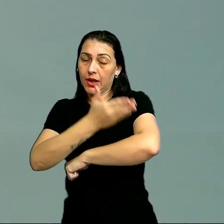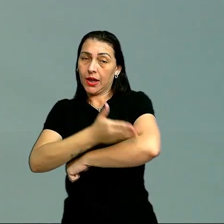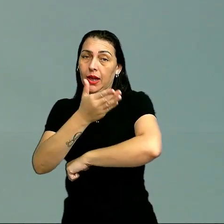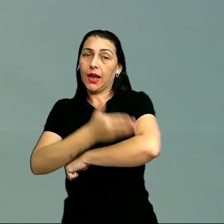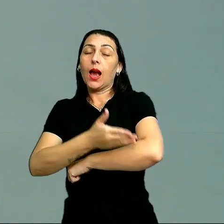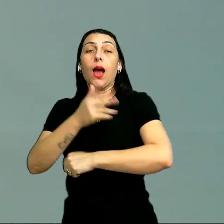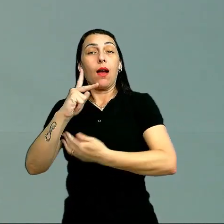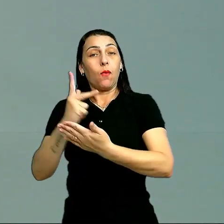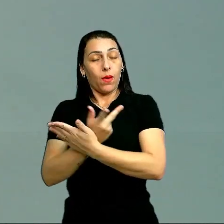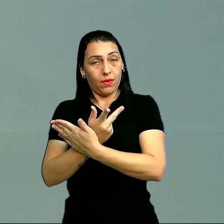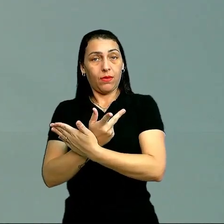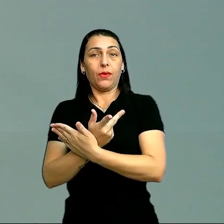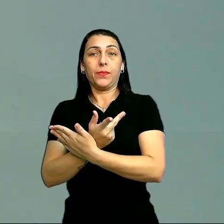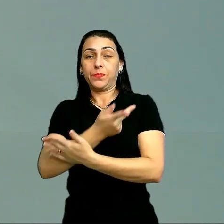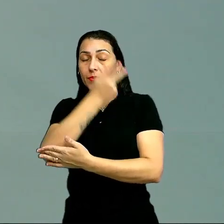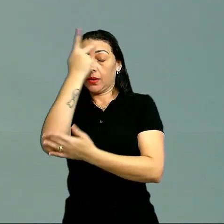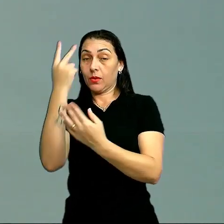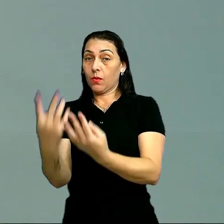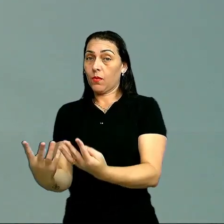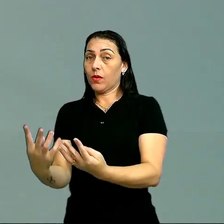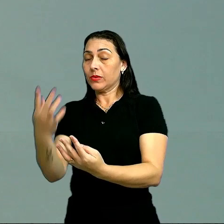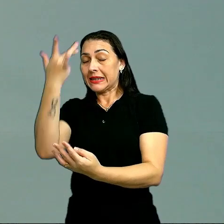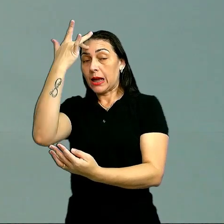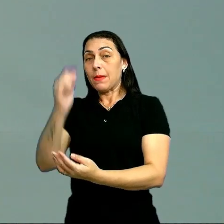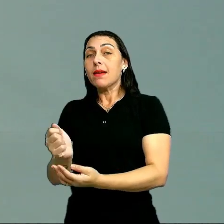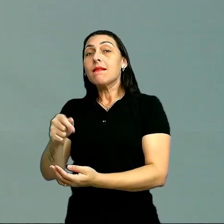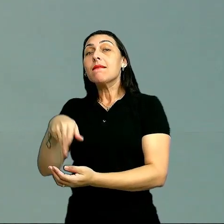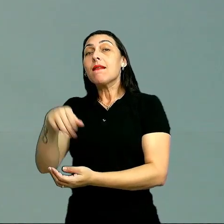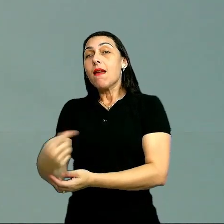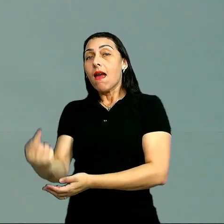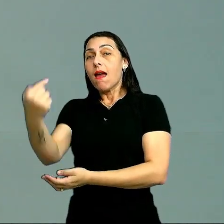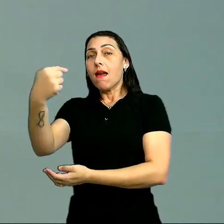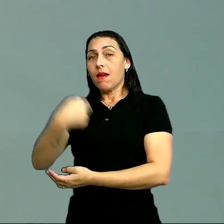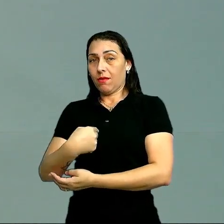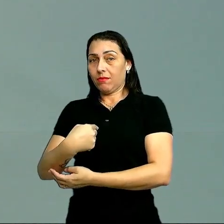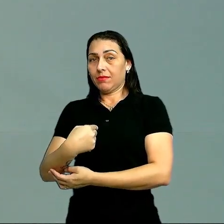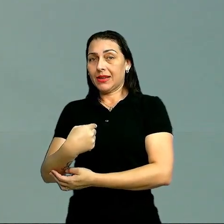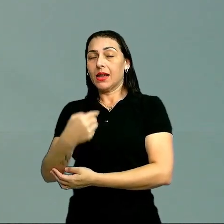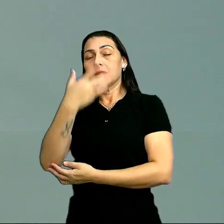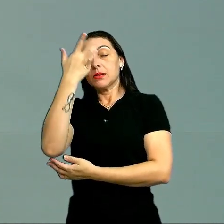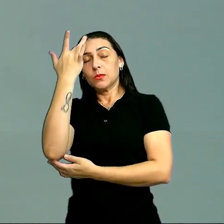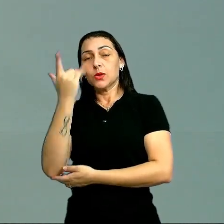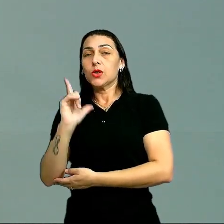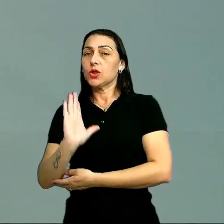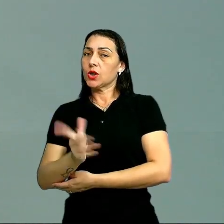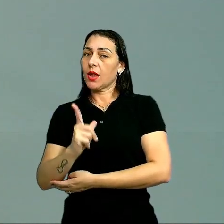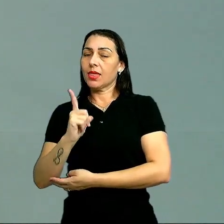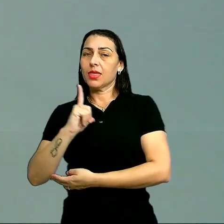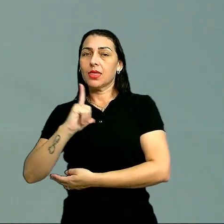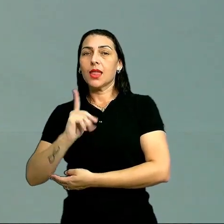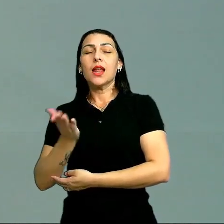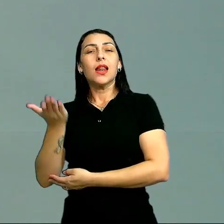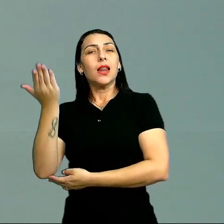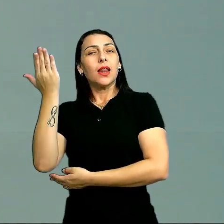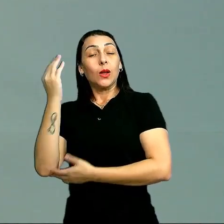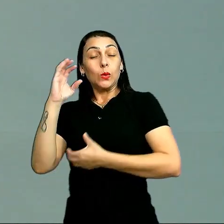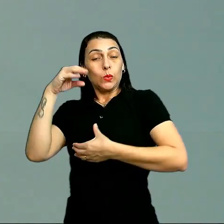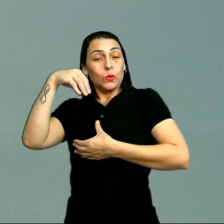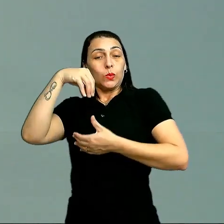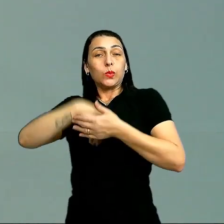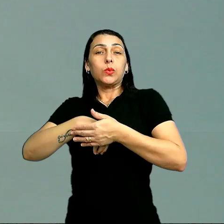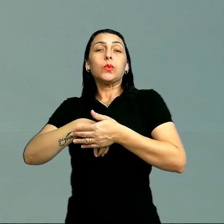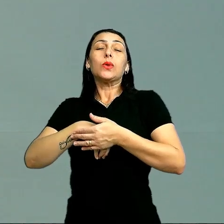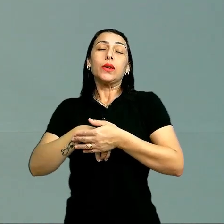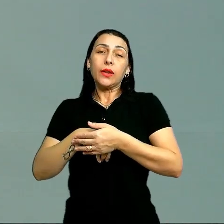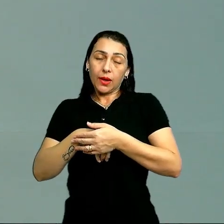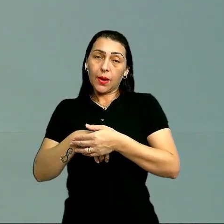seja errado, as pessoas não vão saber que sou eu. Então, as pessoas que já têm incutido isso lá no seu interior, é